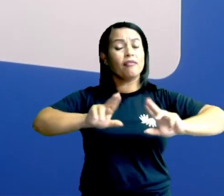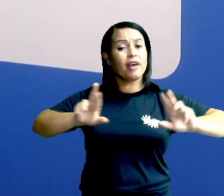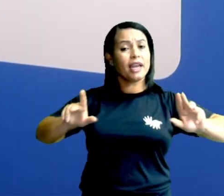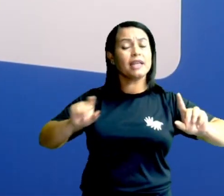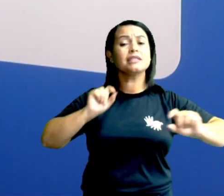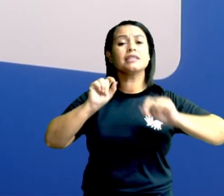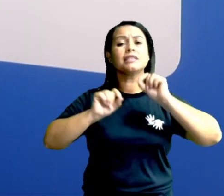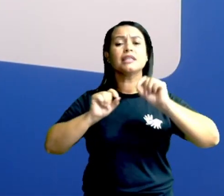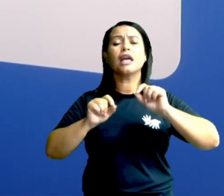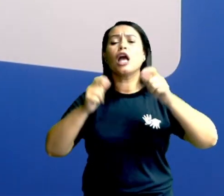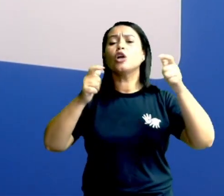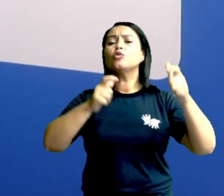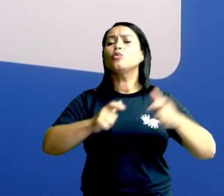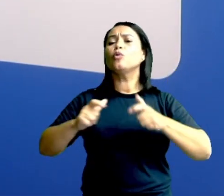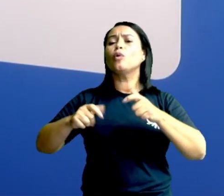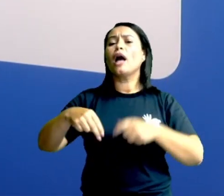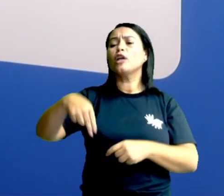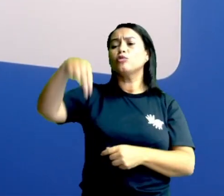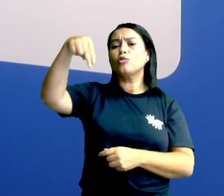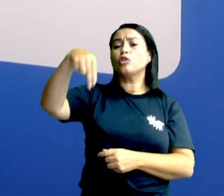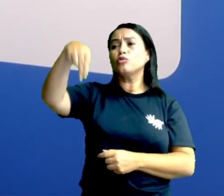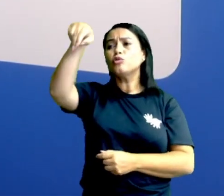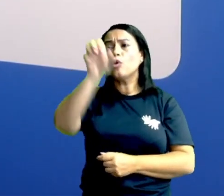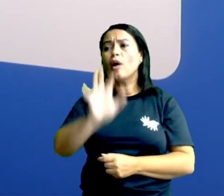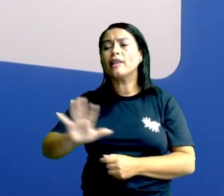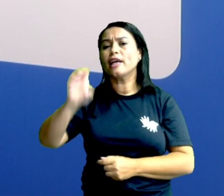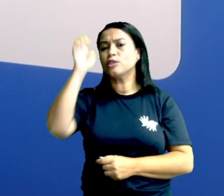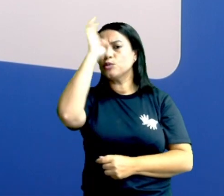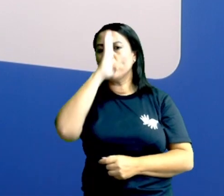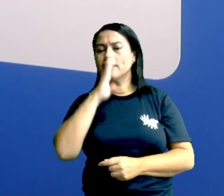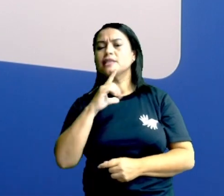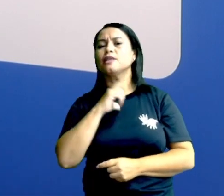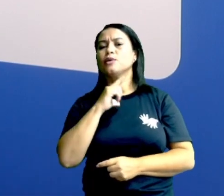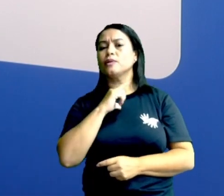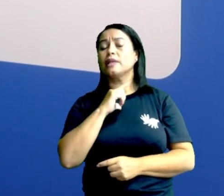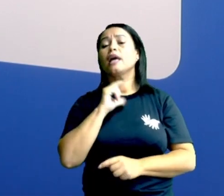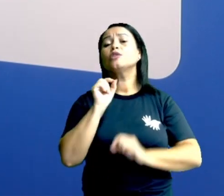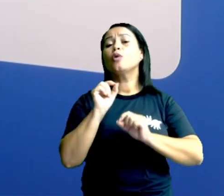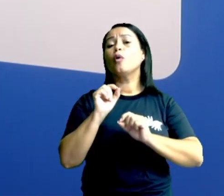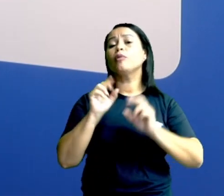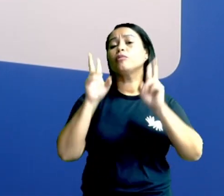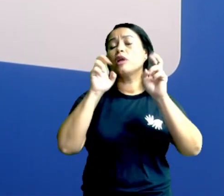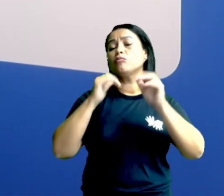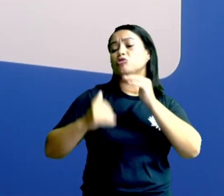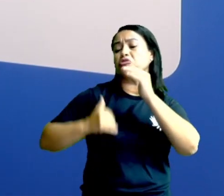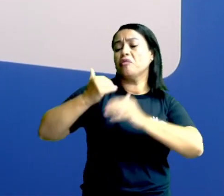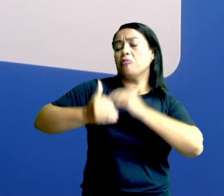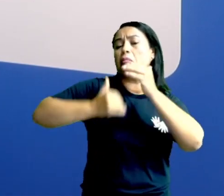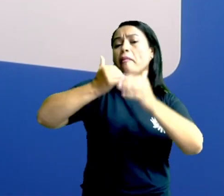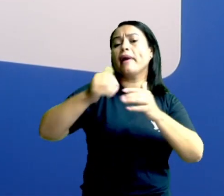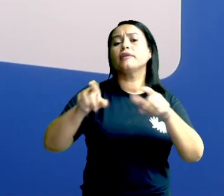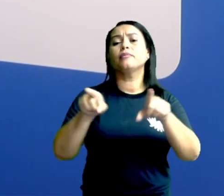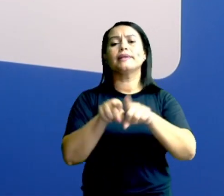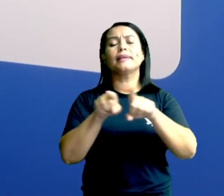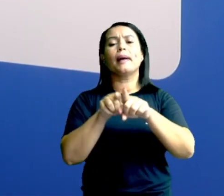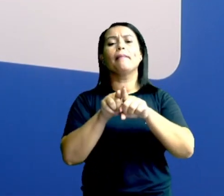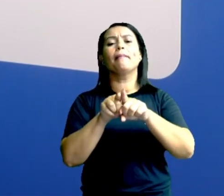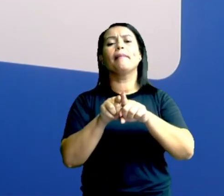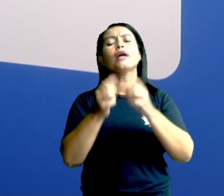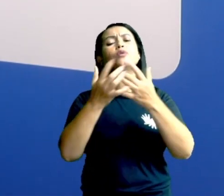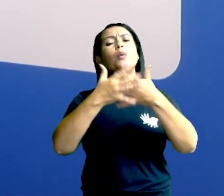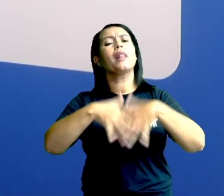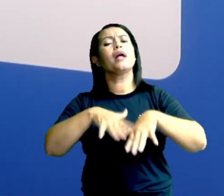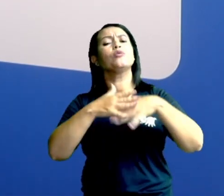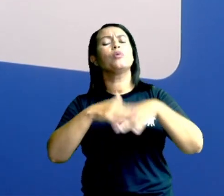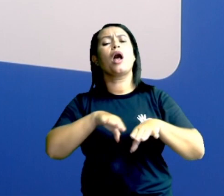aspectos né da região norte com a região norte nordeste do Brasil seja em termos de desenvolvimento seja termos do